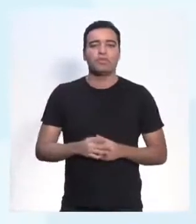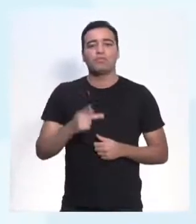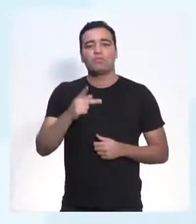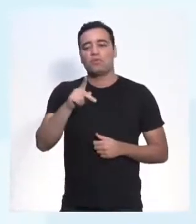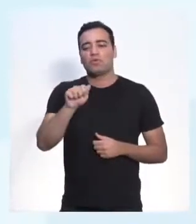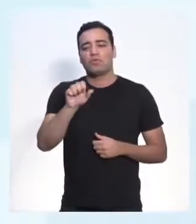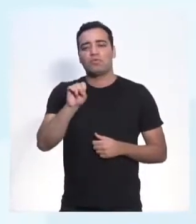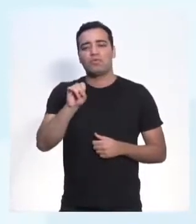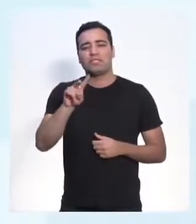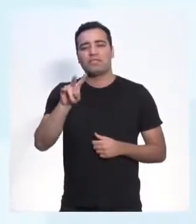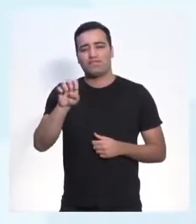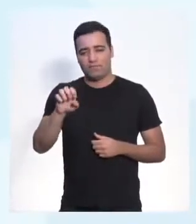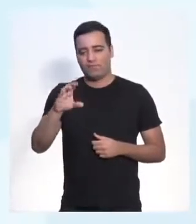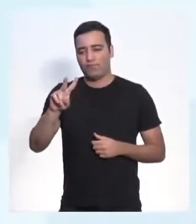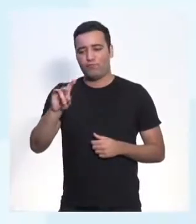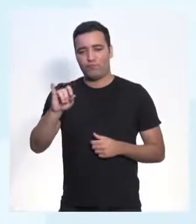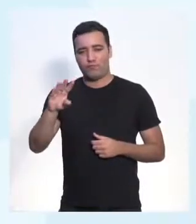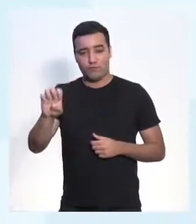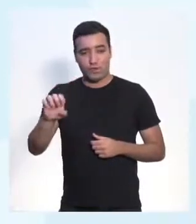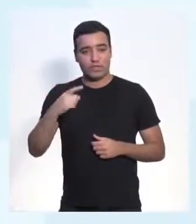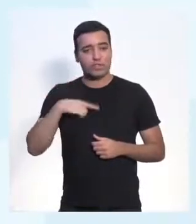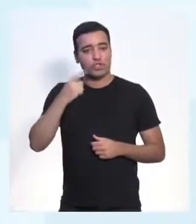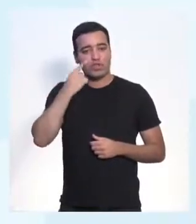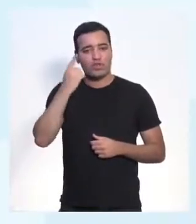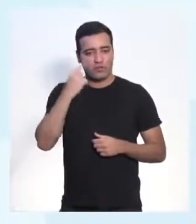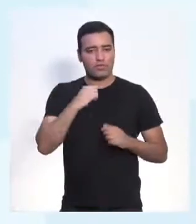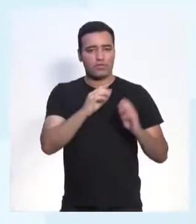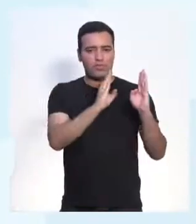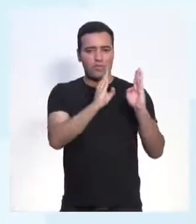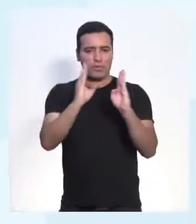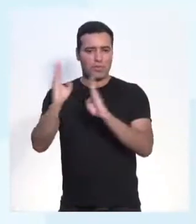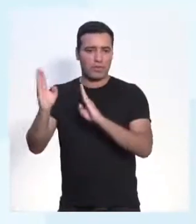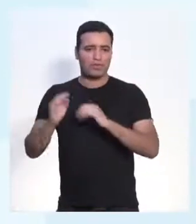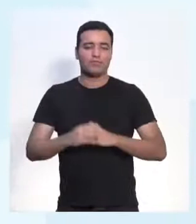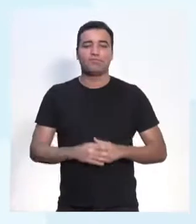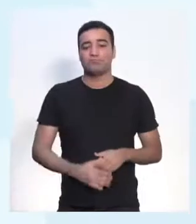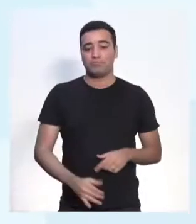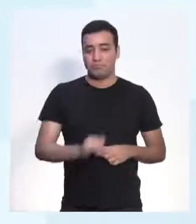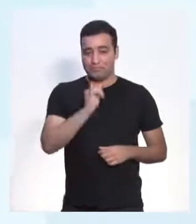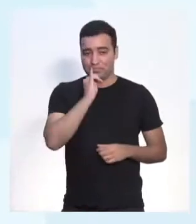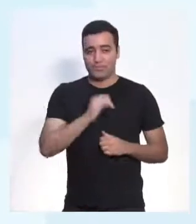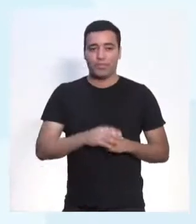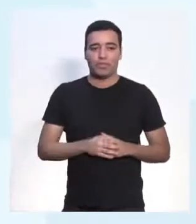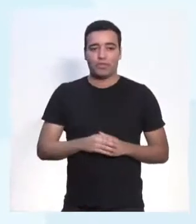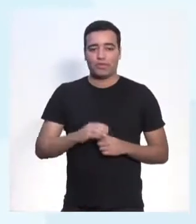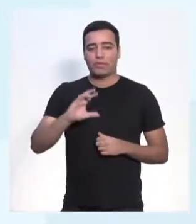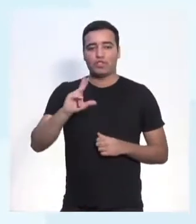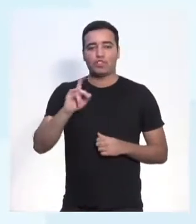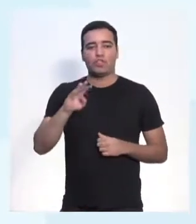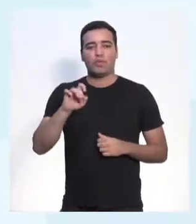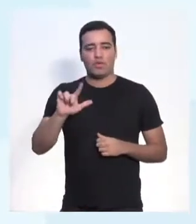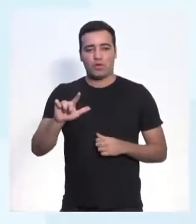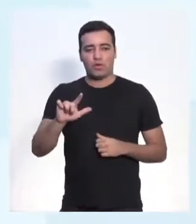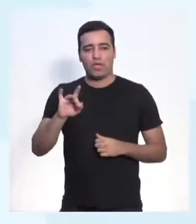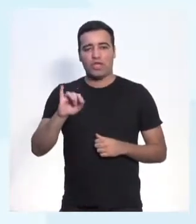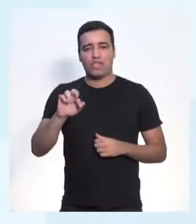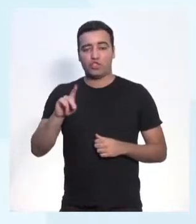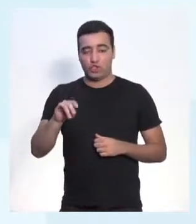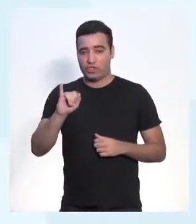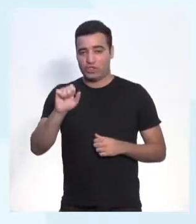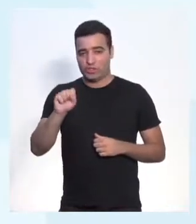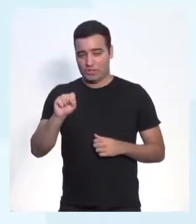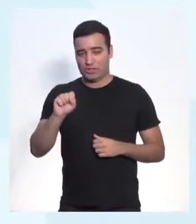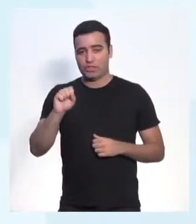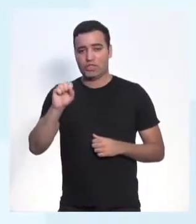gente viu no texto, a gente já tinha essas estruturas ali, olha só. Você tem lá, chemical energy is stored. A